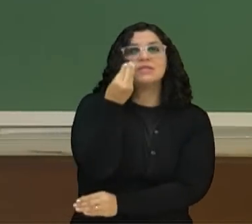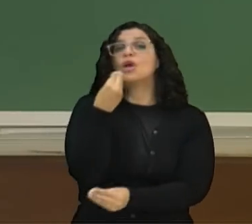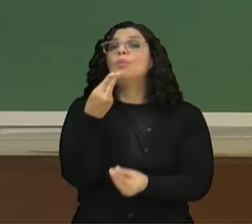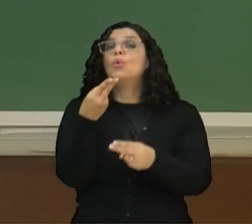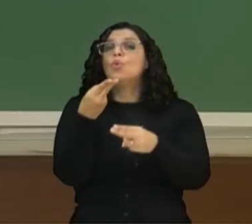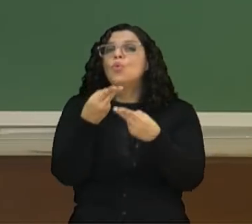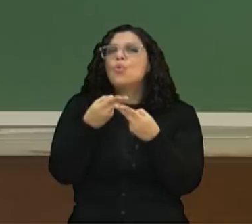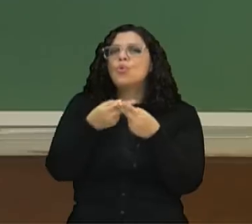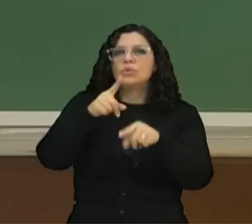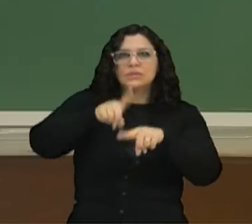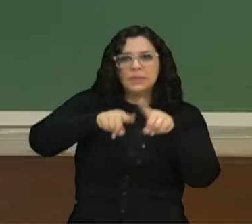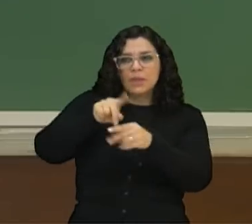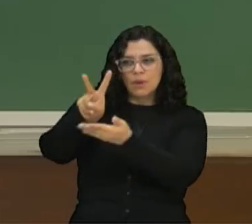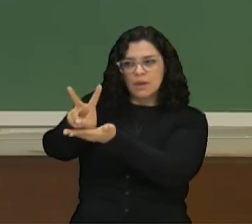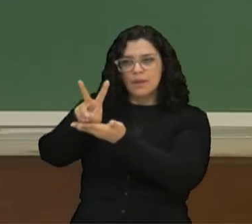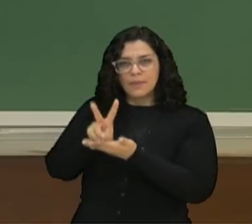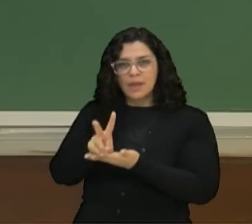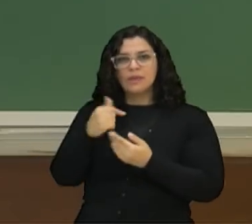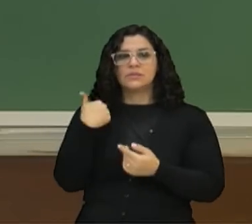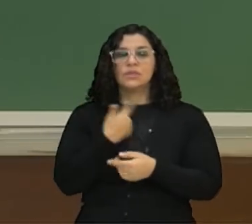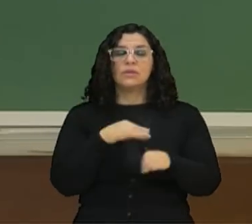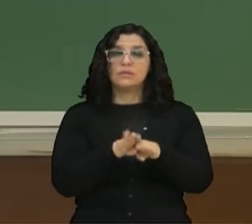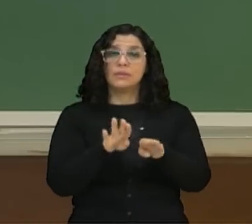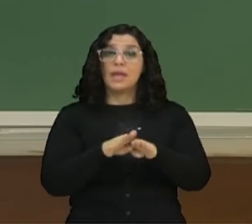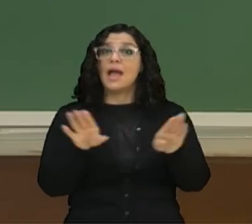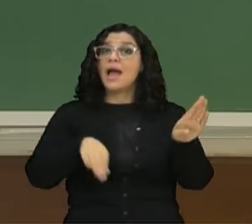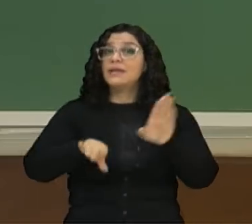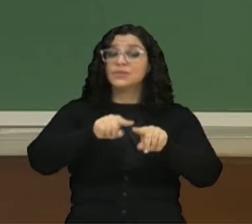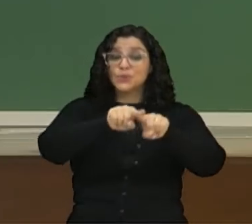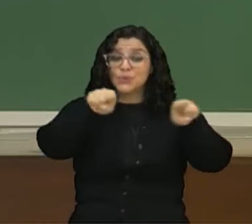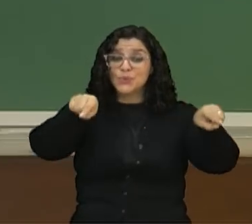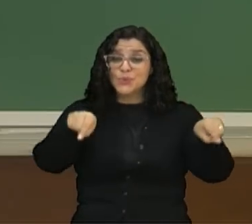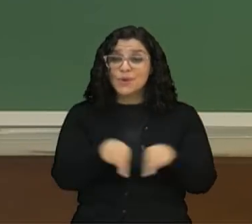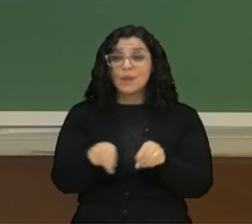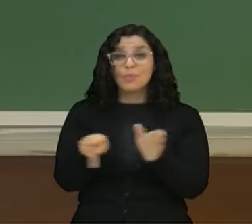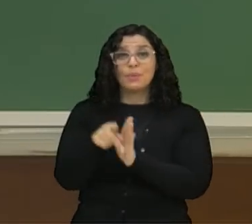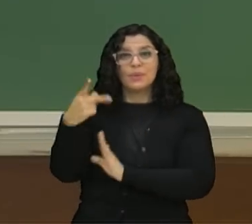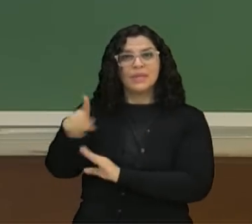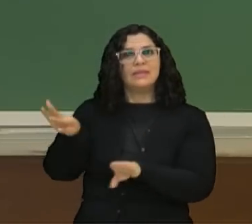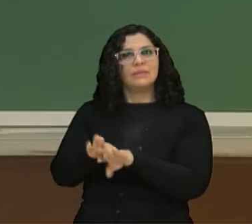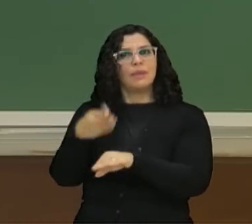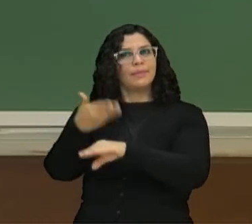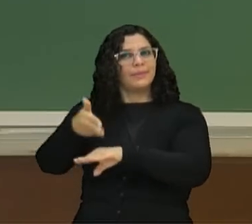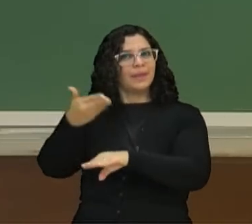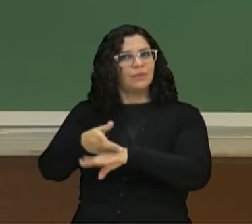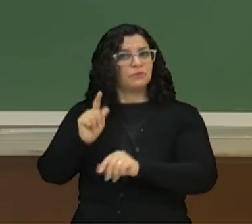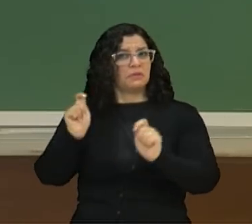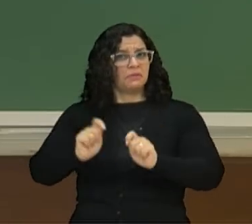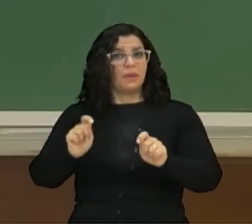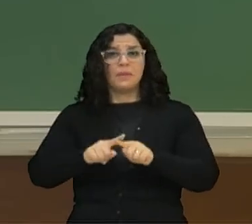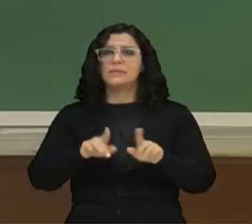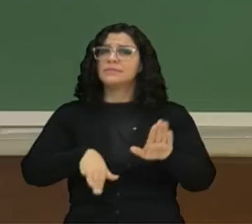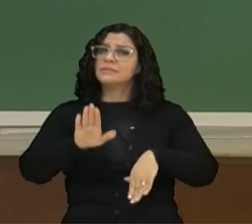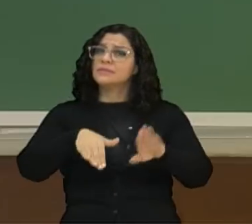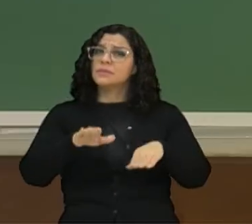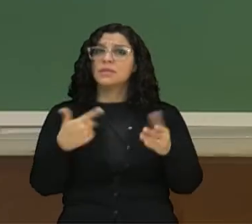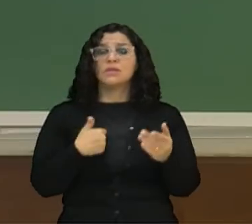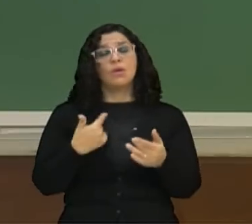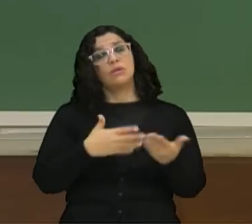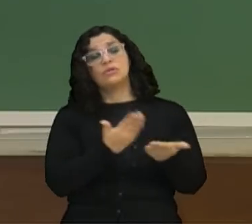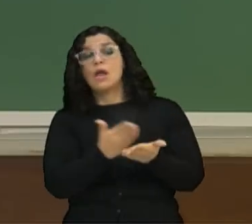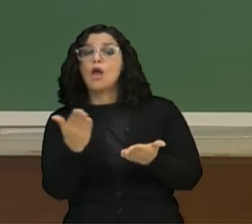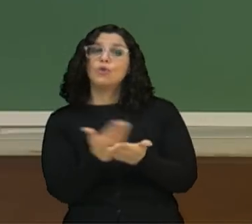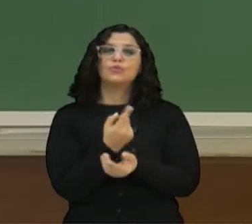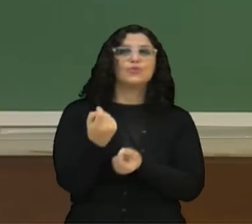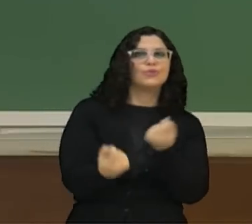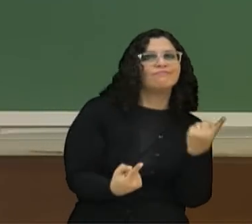nos emprestam esses materiais, nos cedem, às vezes, os espaços deles, né, para essas atividades, né? Mas isso aí depende muito da